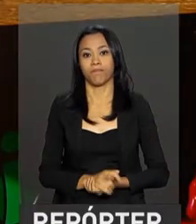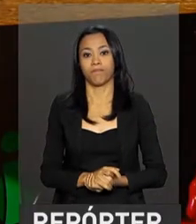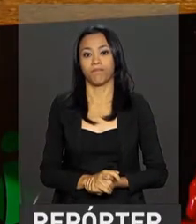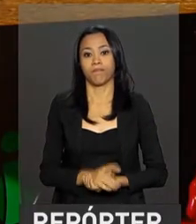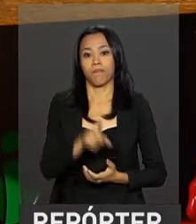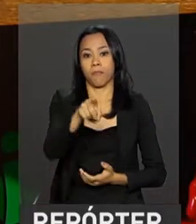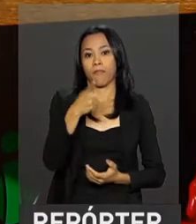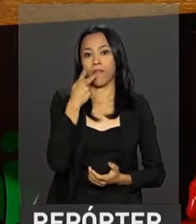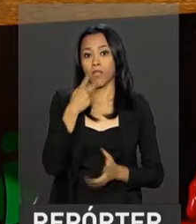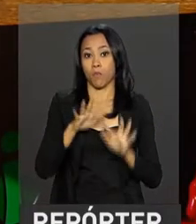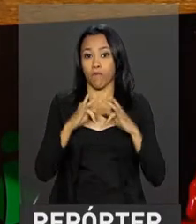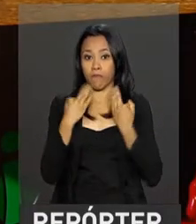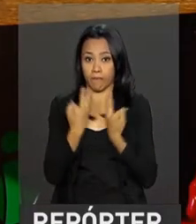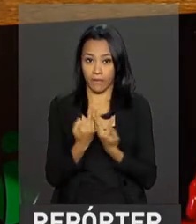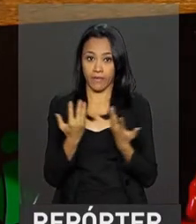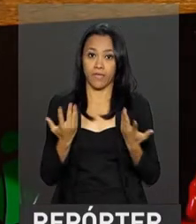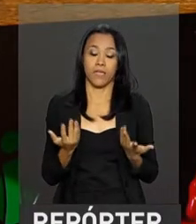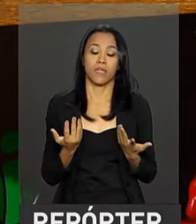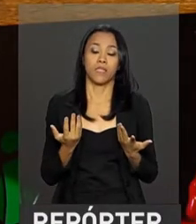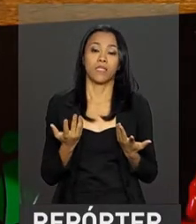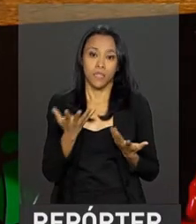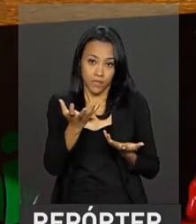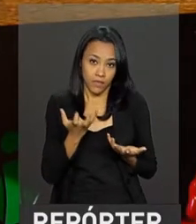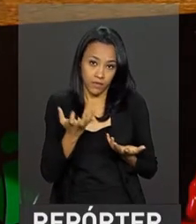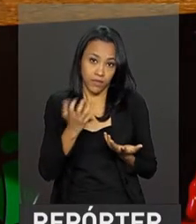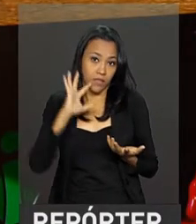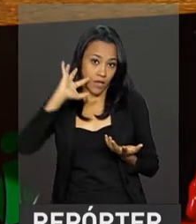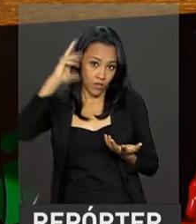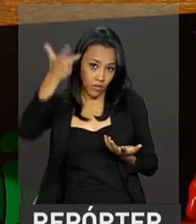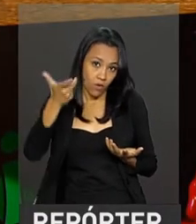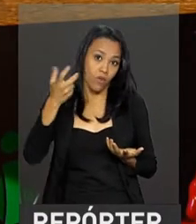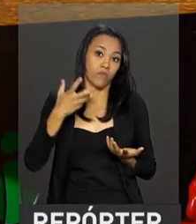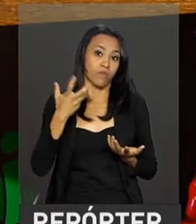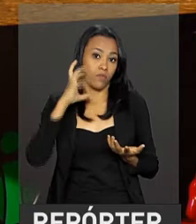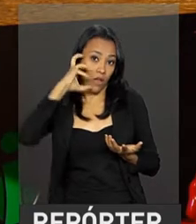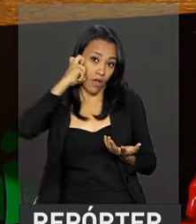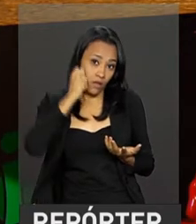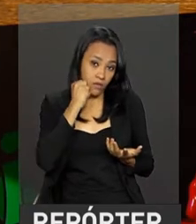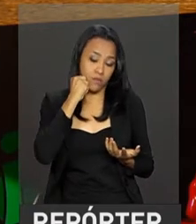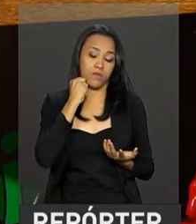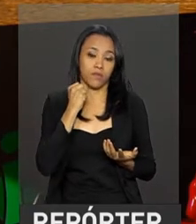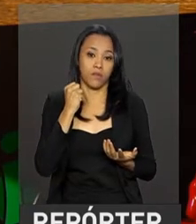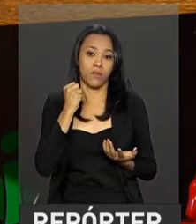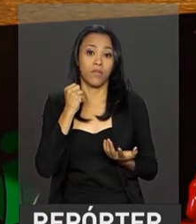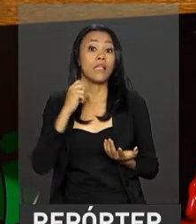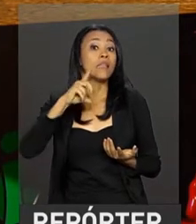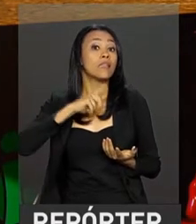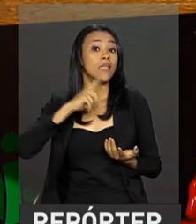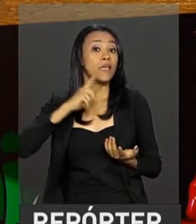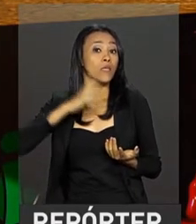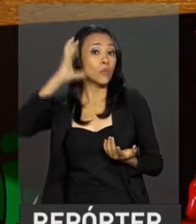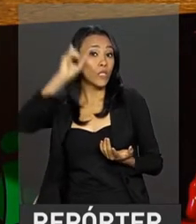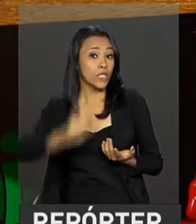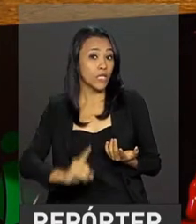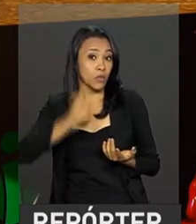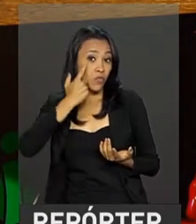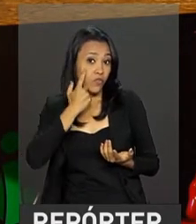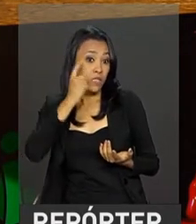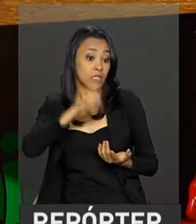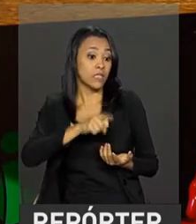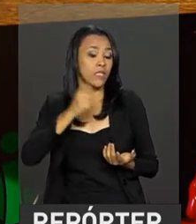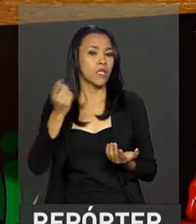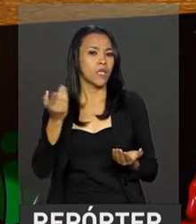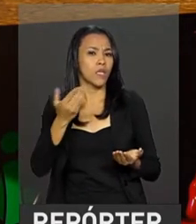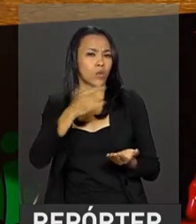família que deflagrou o processo de habilitação visando uma noção eu tenho o direito de ver esse processo